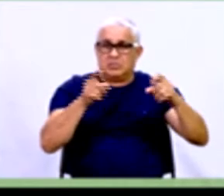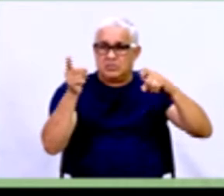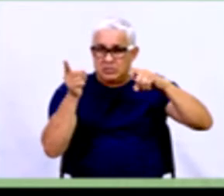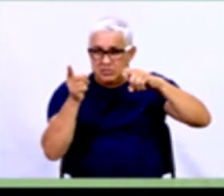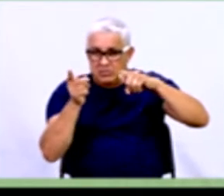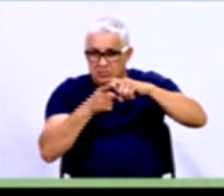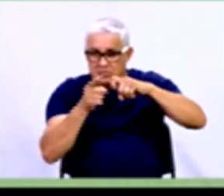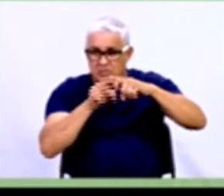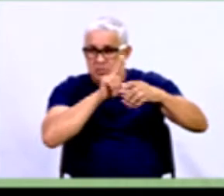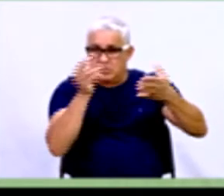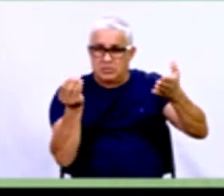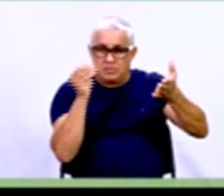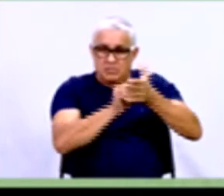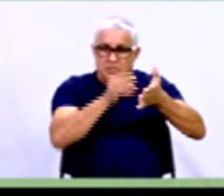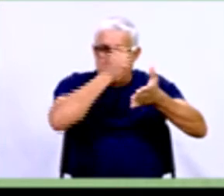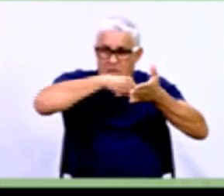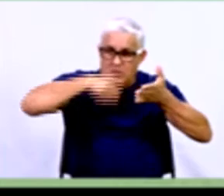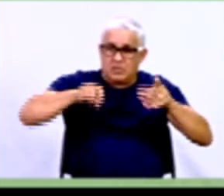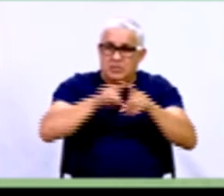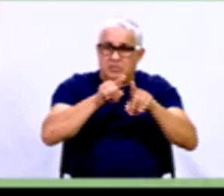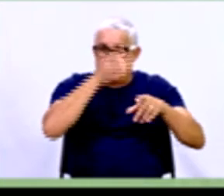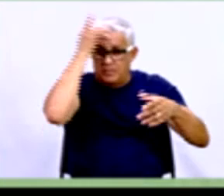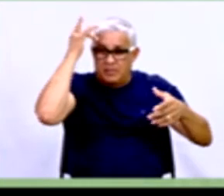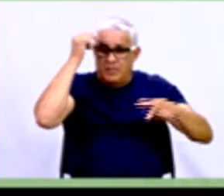do servidor, enfim.